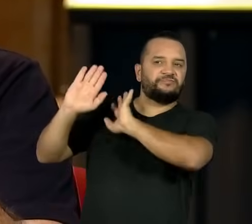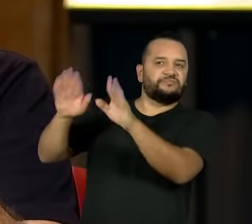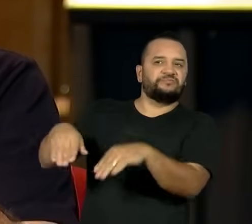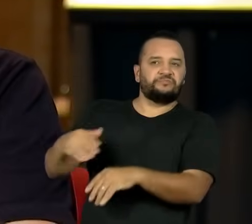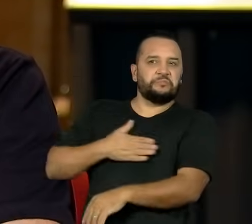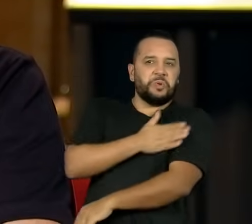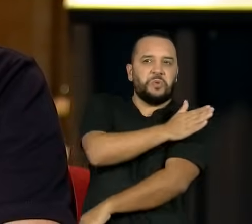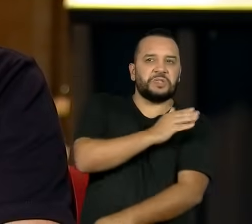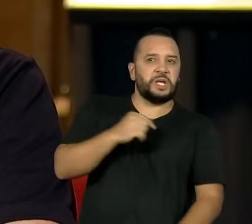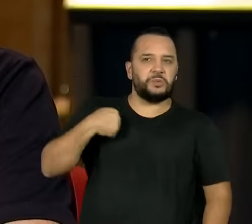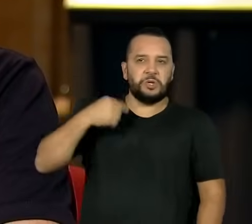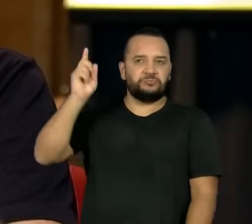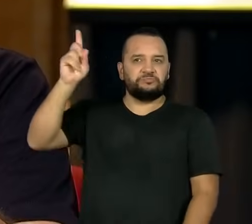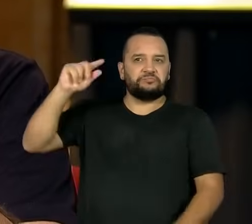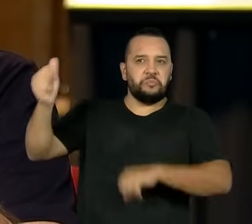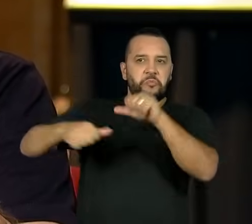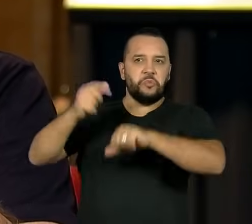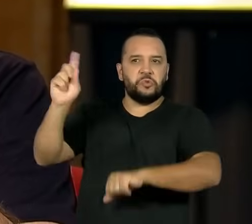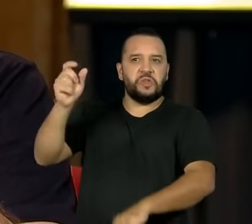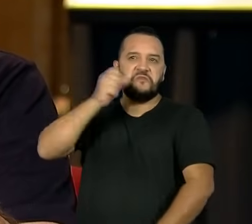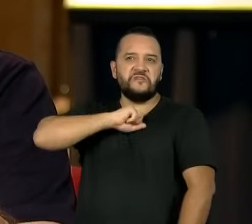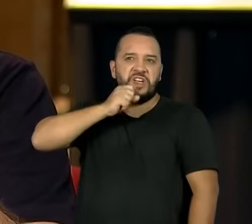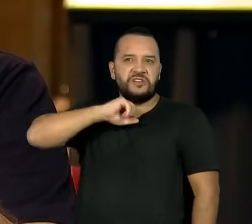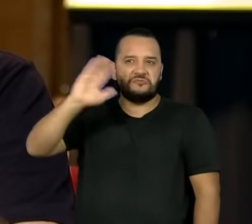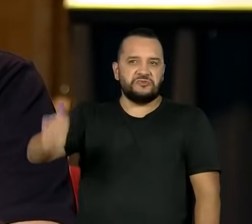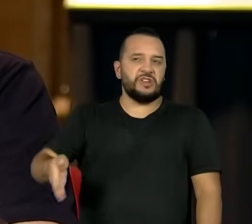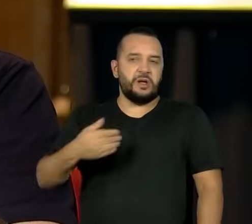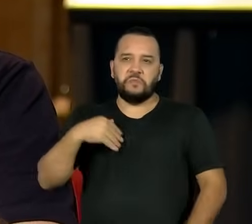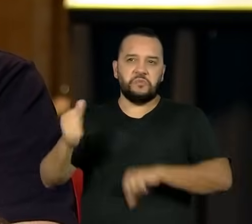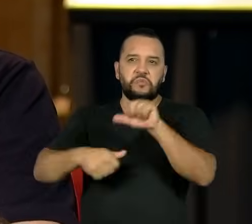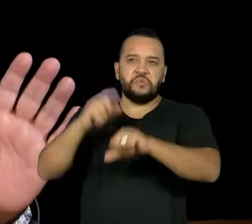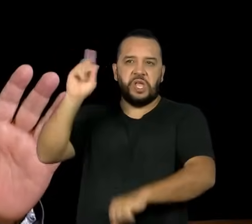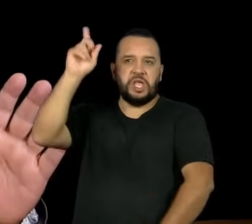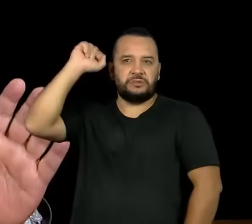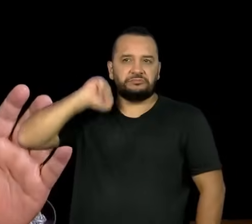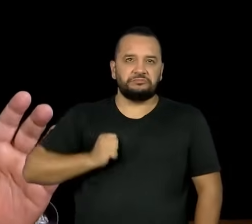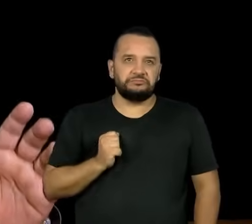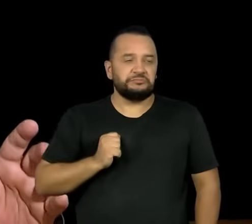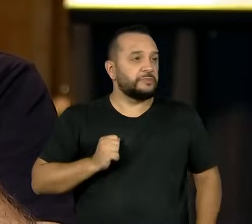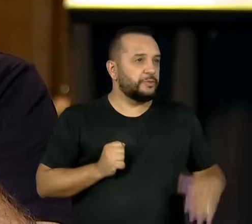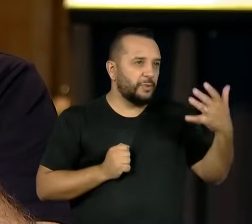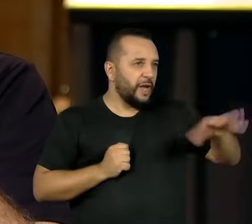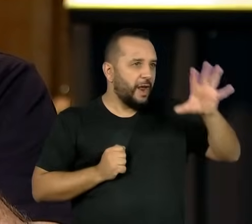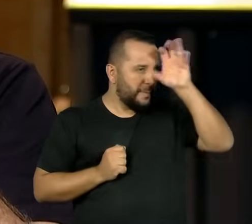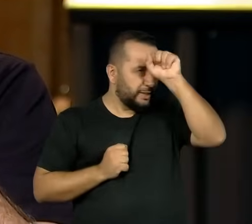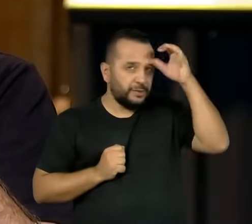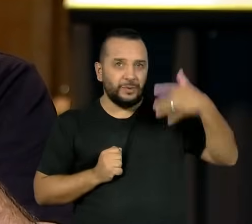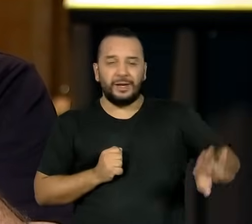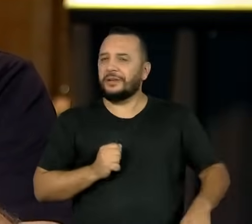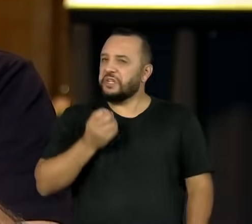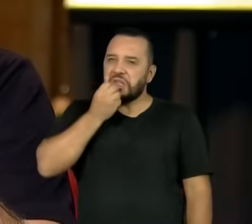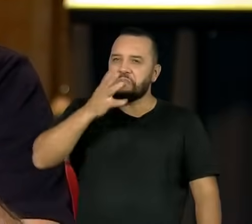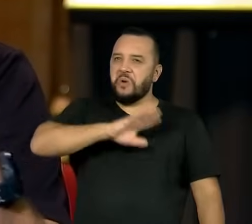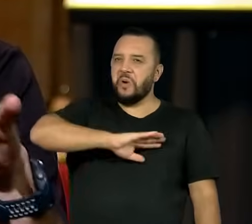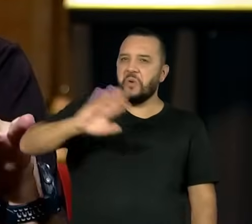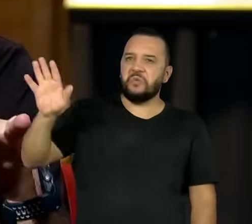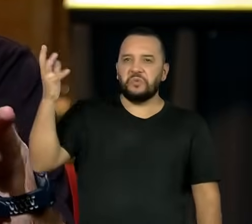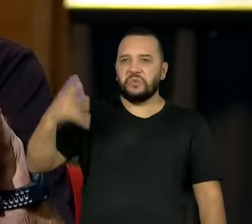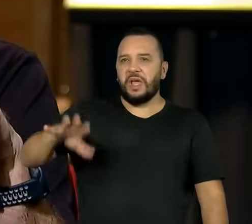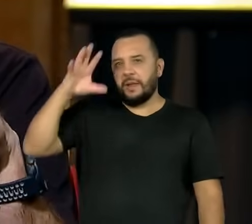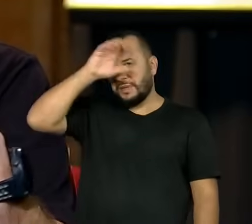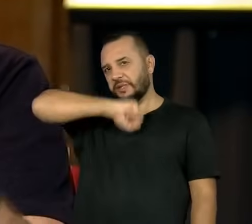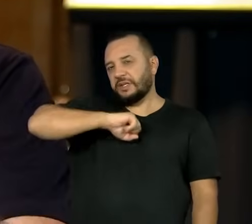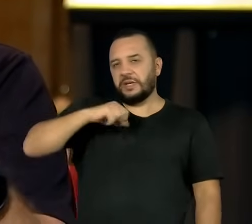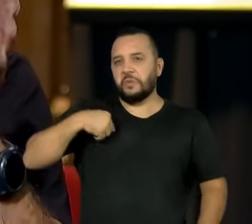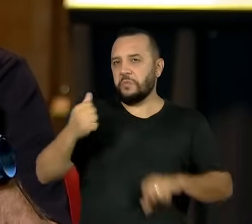dizer eu não mudo mais, eu tô velho, eu não mudo mais. Não quero aprender mais nada. Não quero aprender mais nada, já tá bom, não mudo